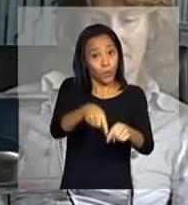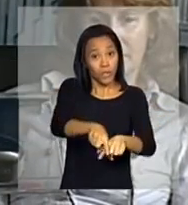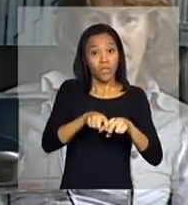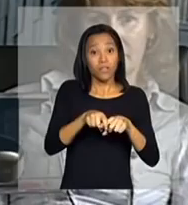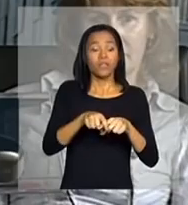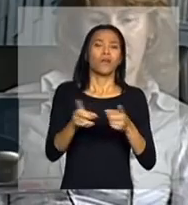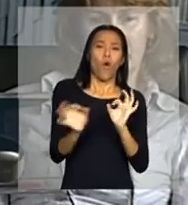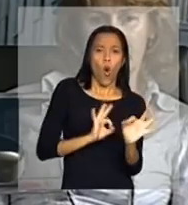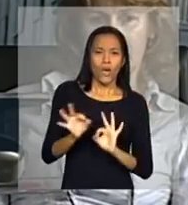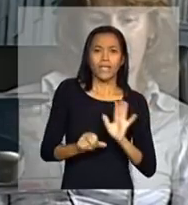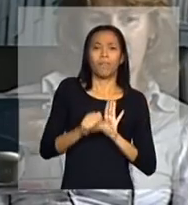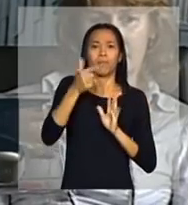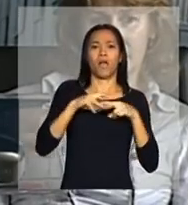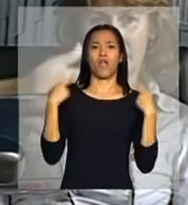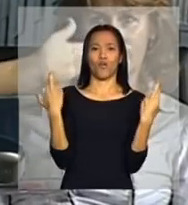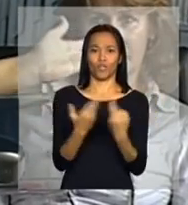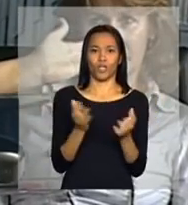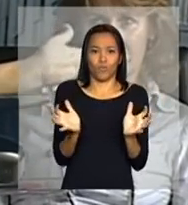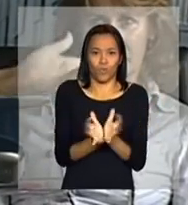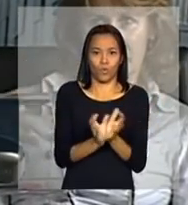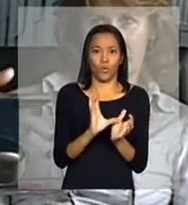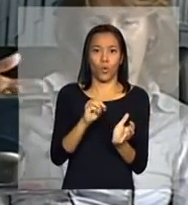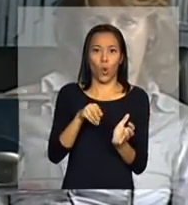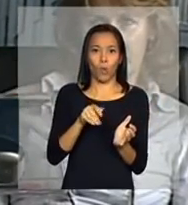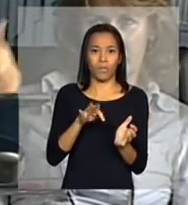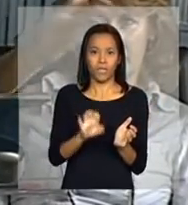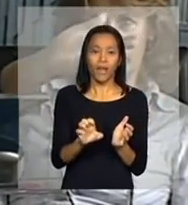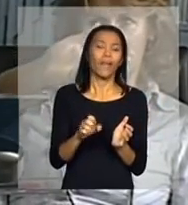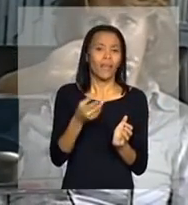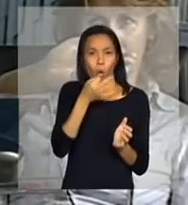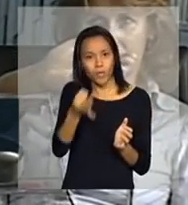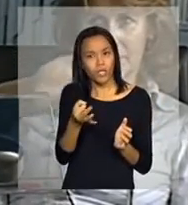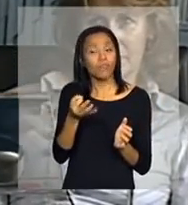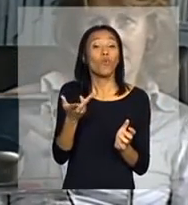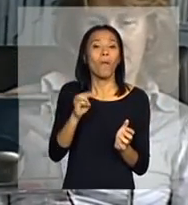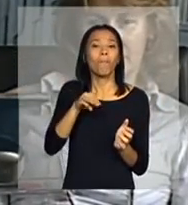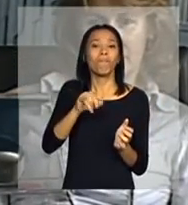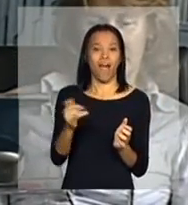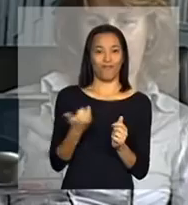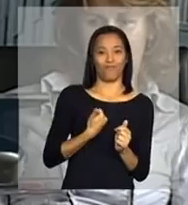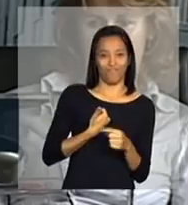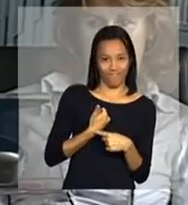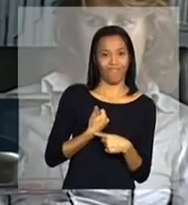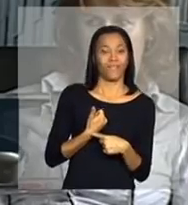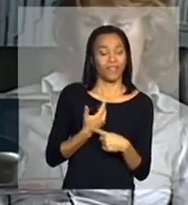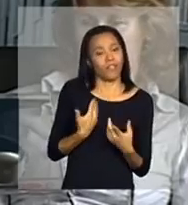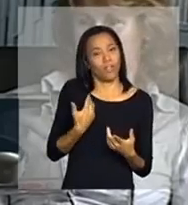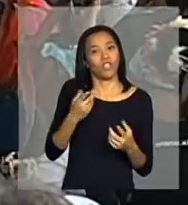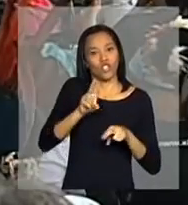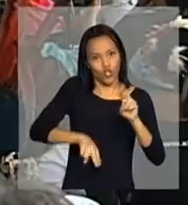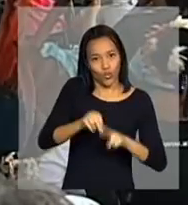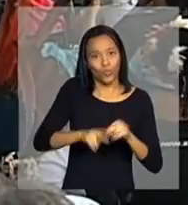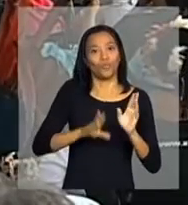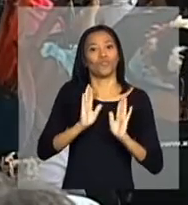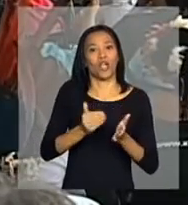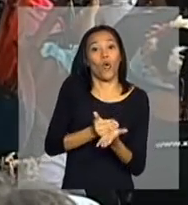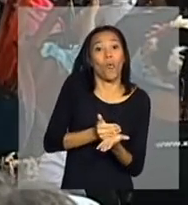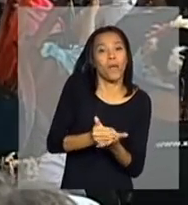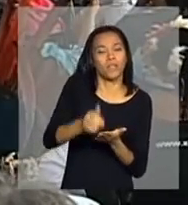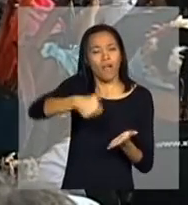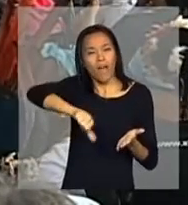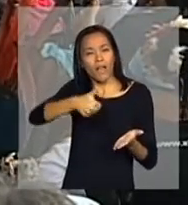a reunião, a primeira reunião do Comitê Gestor, Zé Eduardo, sugestão que seja em maio. Tá? Com isso, nós possamos chegar em junho já fazendo um primeiro